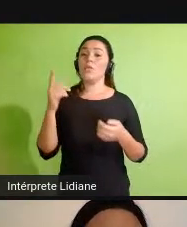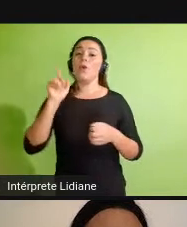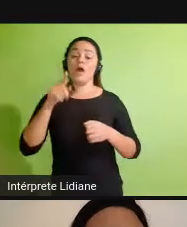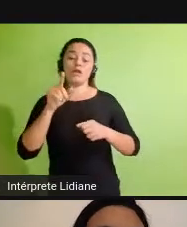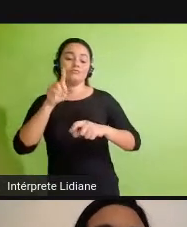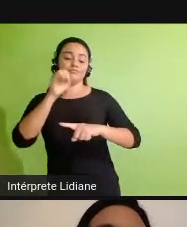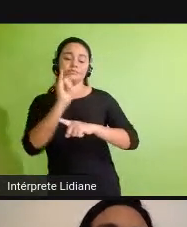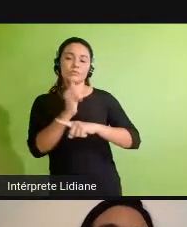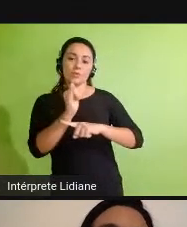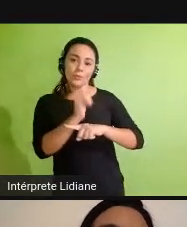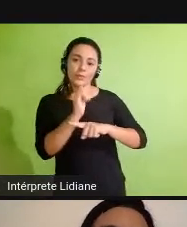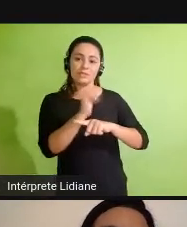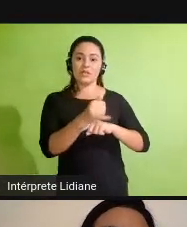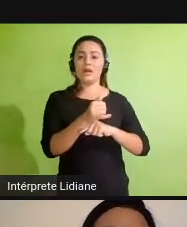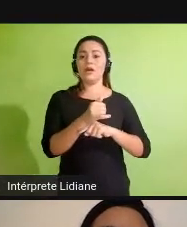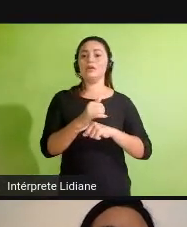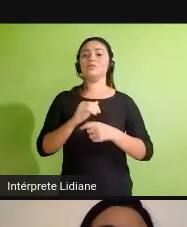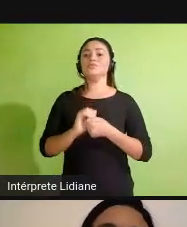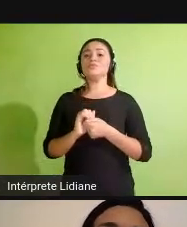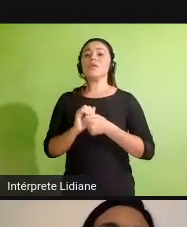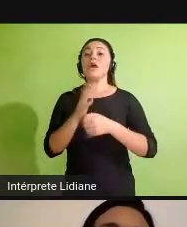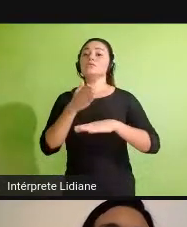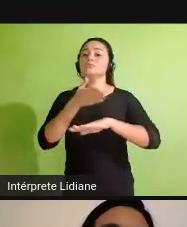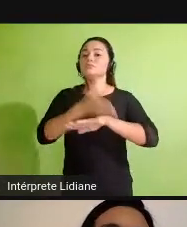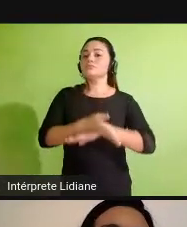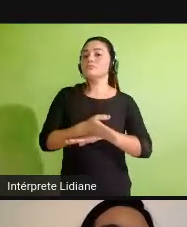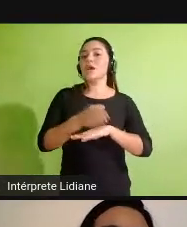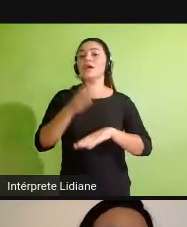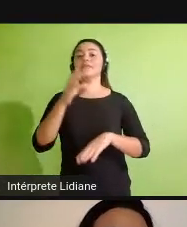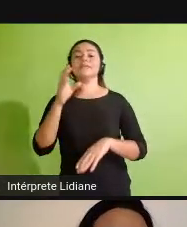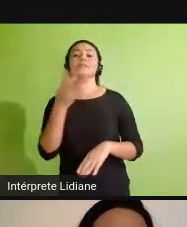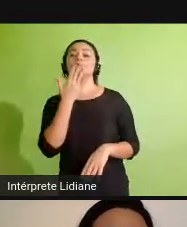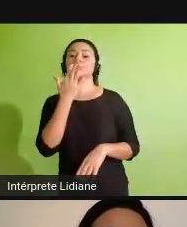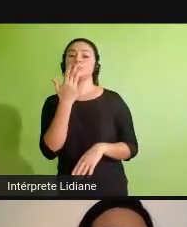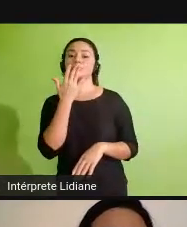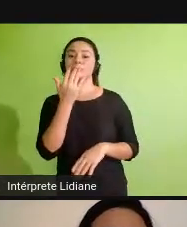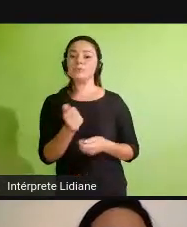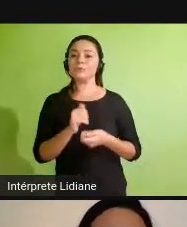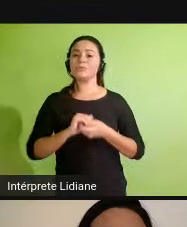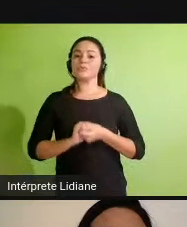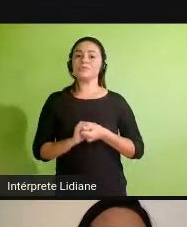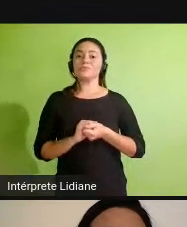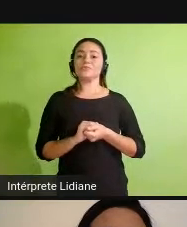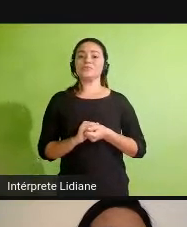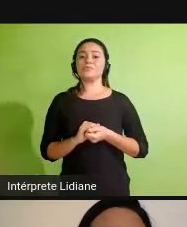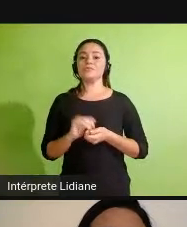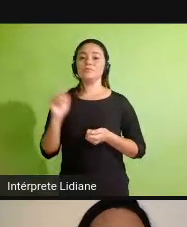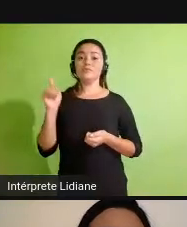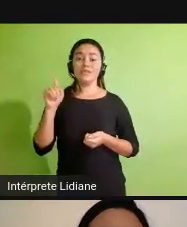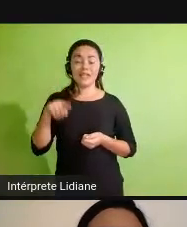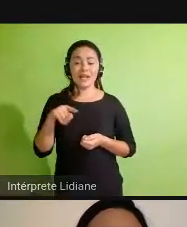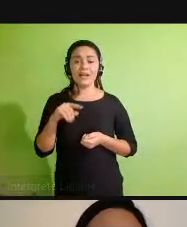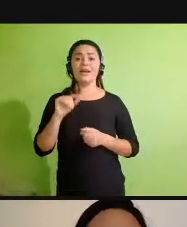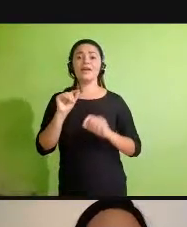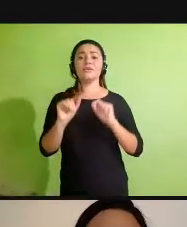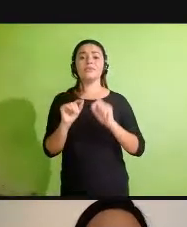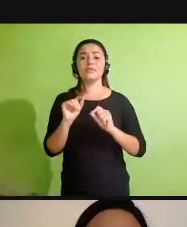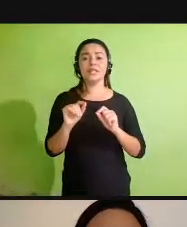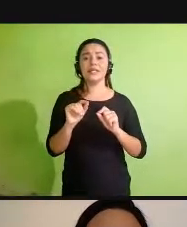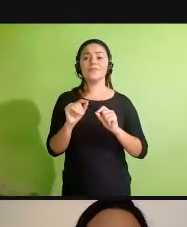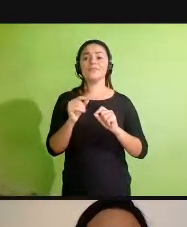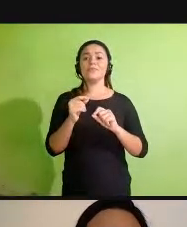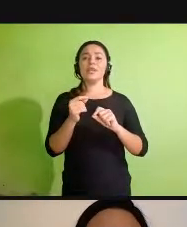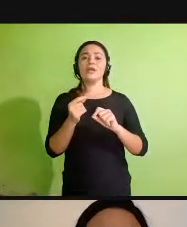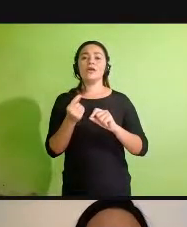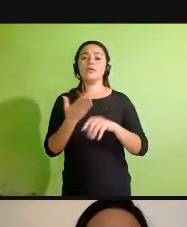de Cor. E o título da minha dissertação é O Combo da Trajetória da Formação Escolar no IFES, o Acesso, Permanência e